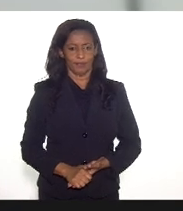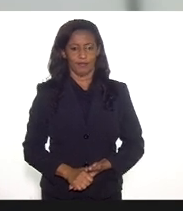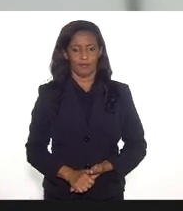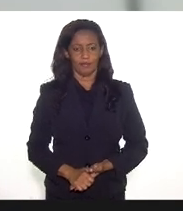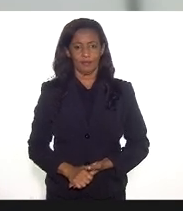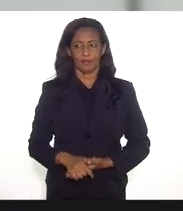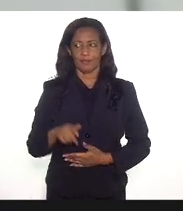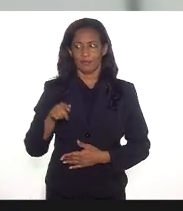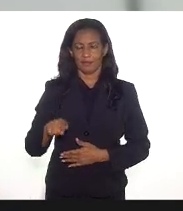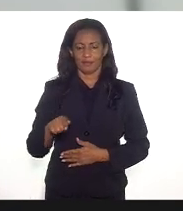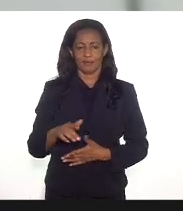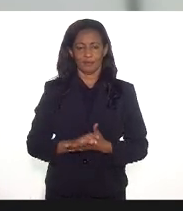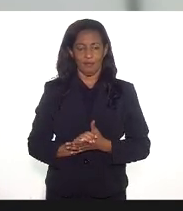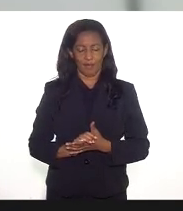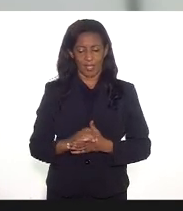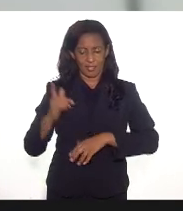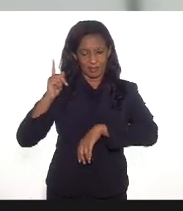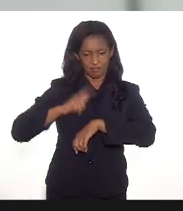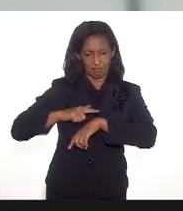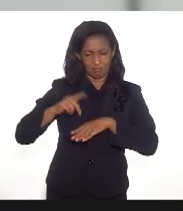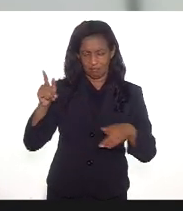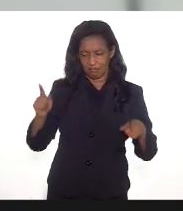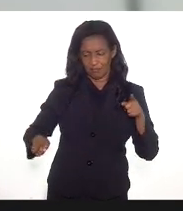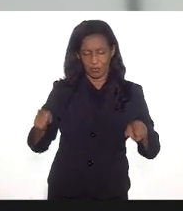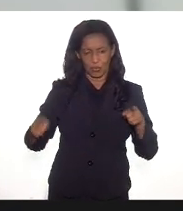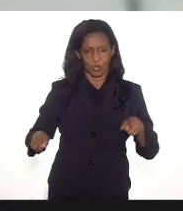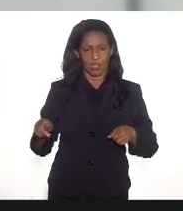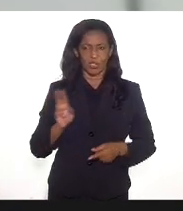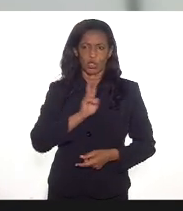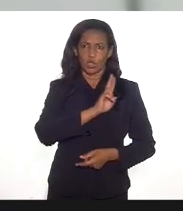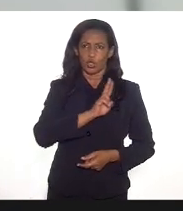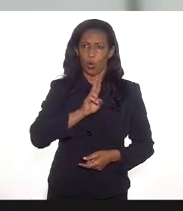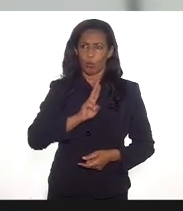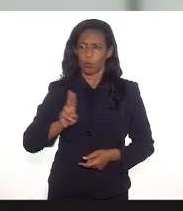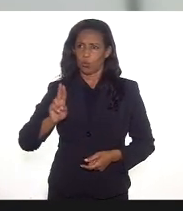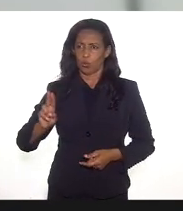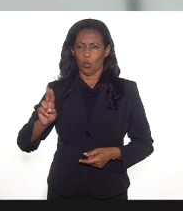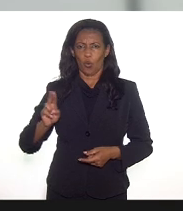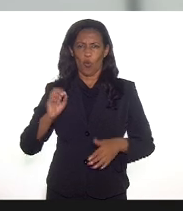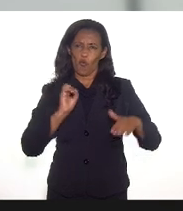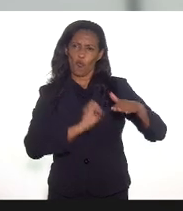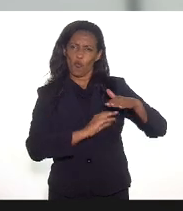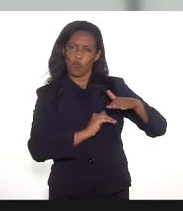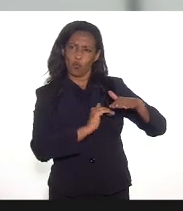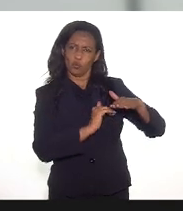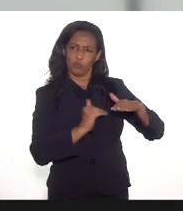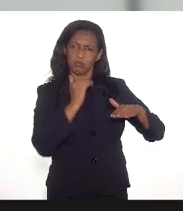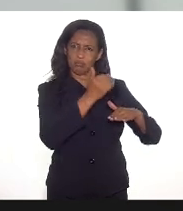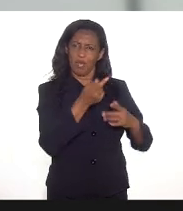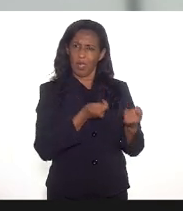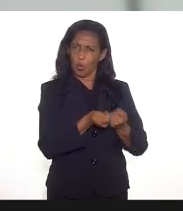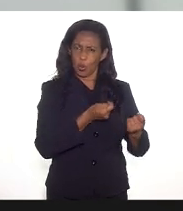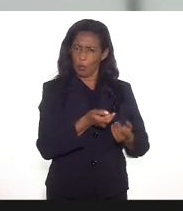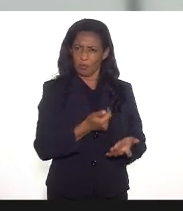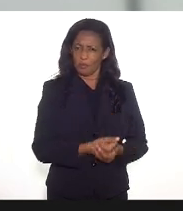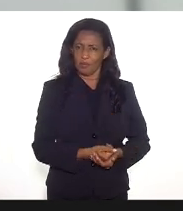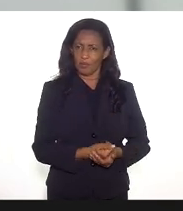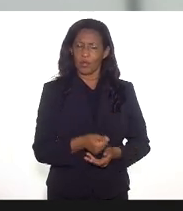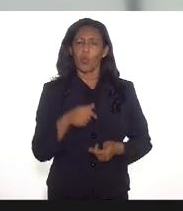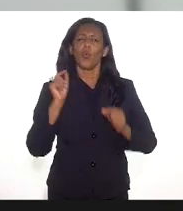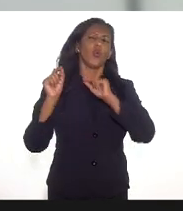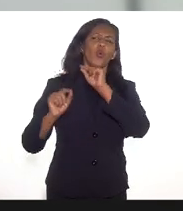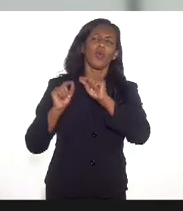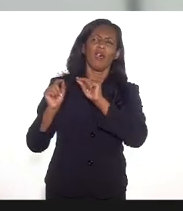Nessa época, não se cogitava desses nomes, fundos soberanos. Mas o que era o